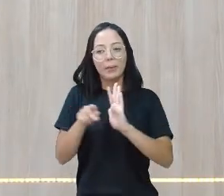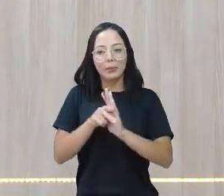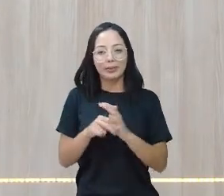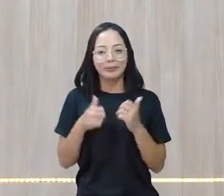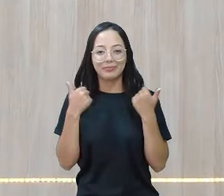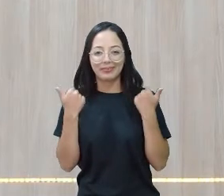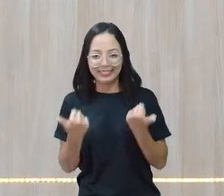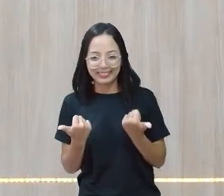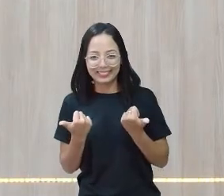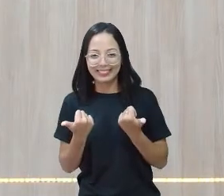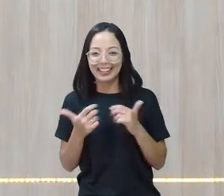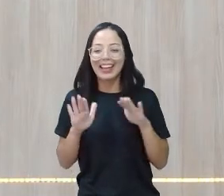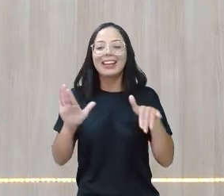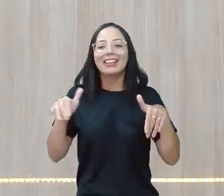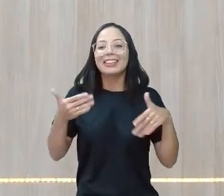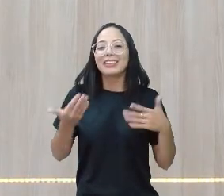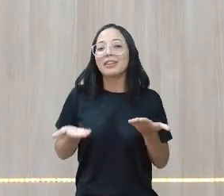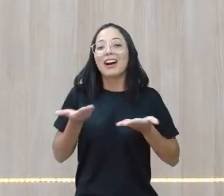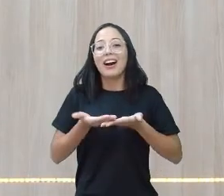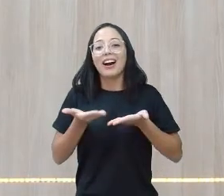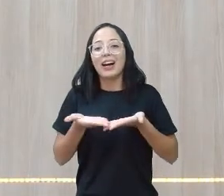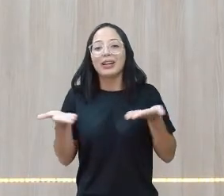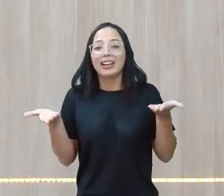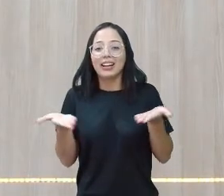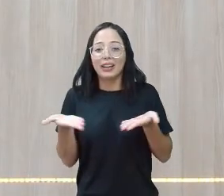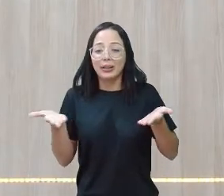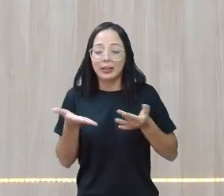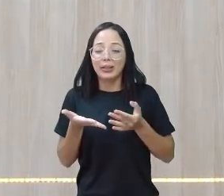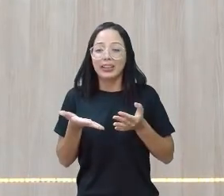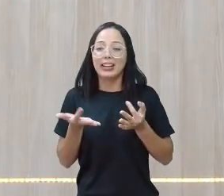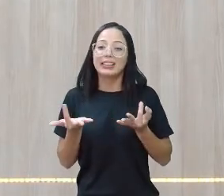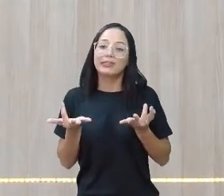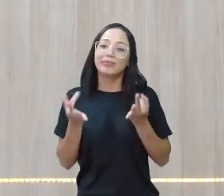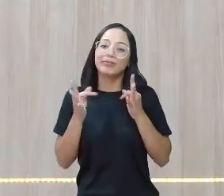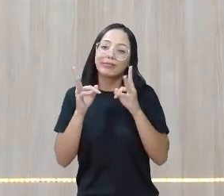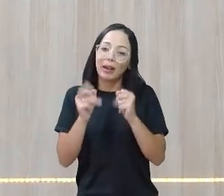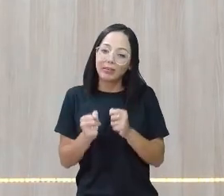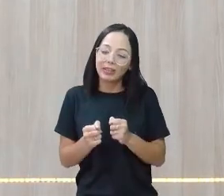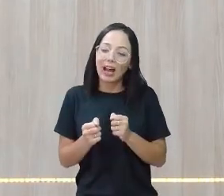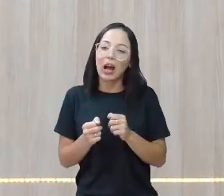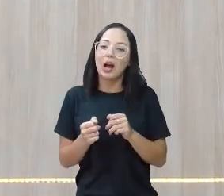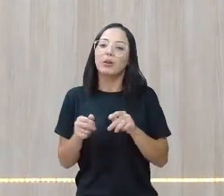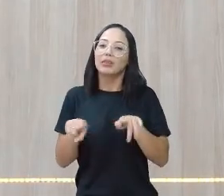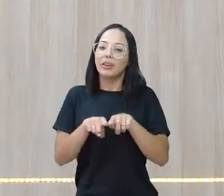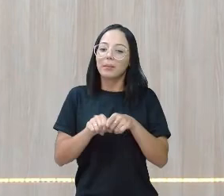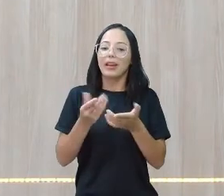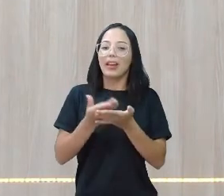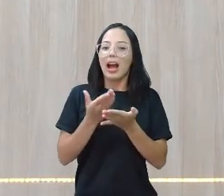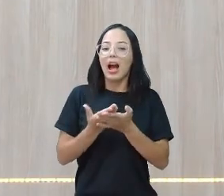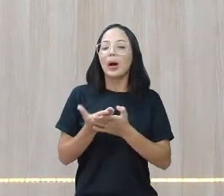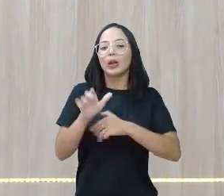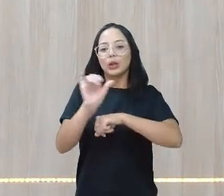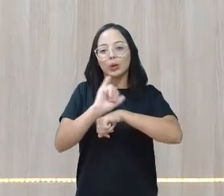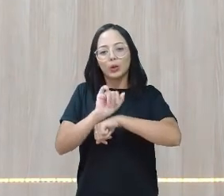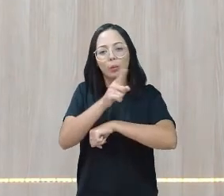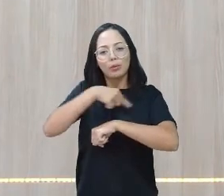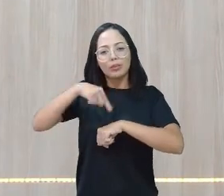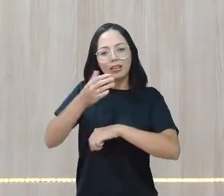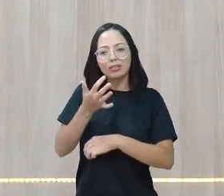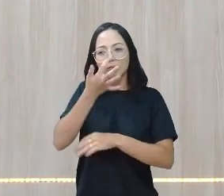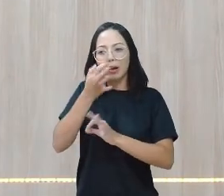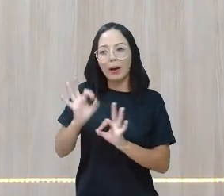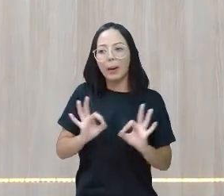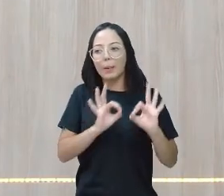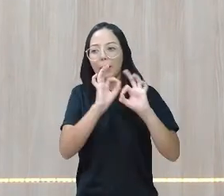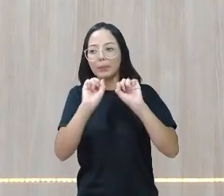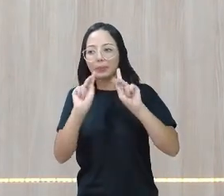tá bom? Mas a nossa aula está no YouTube, vocês podem usufruir dela.